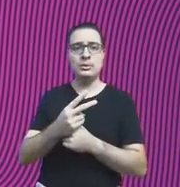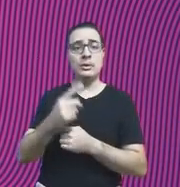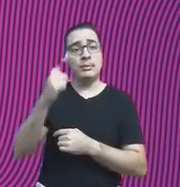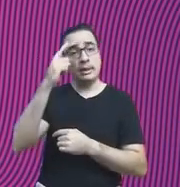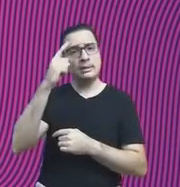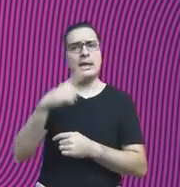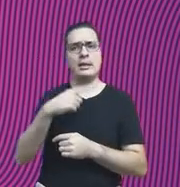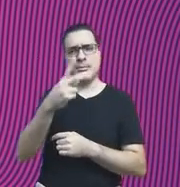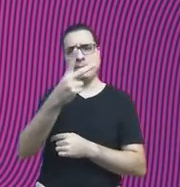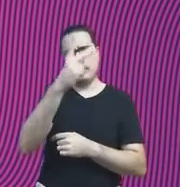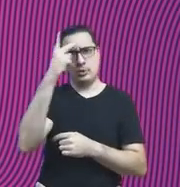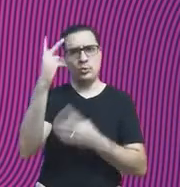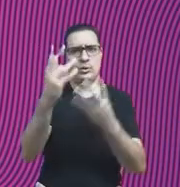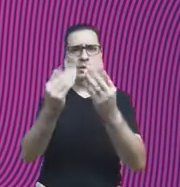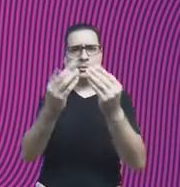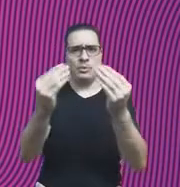bastante